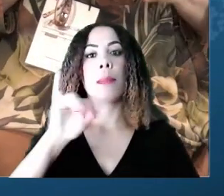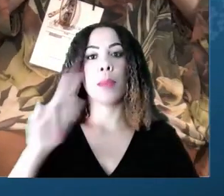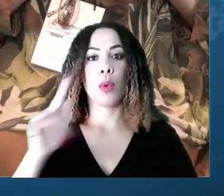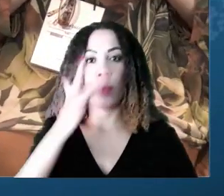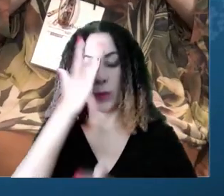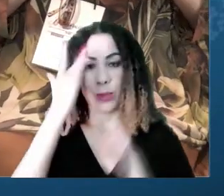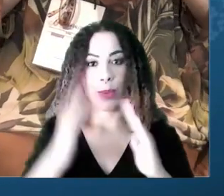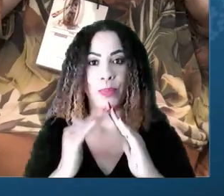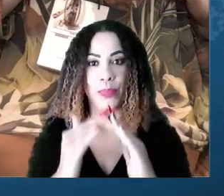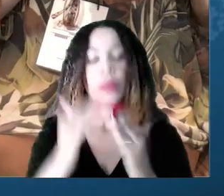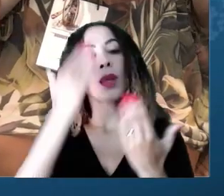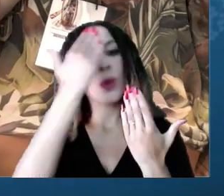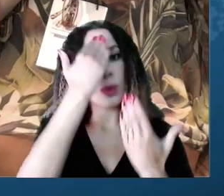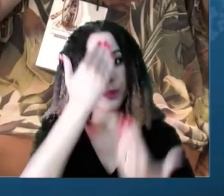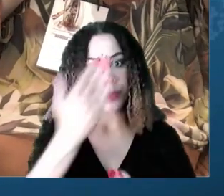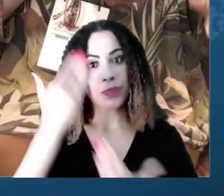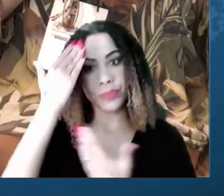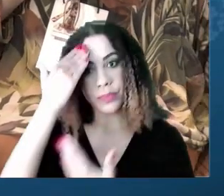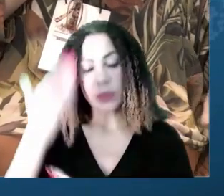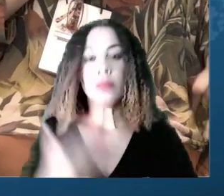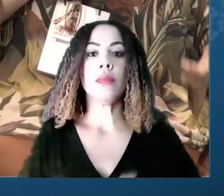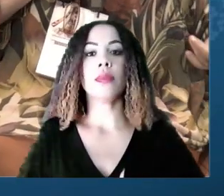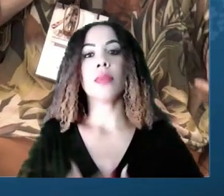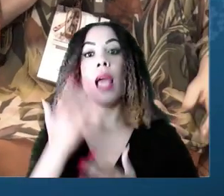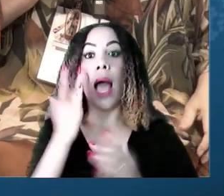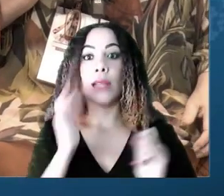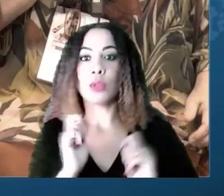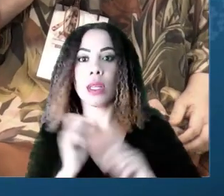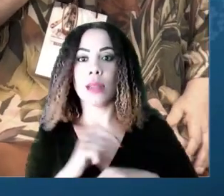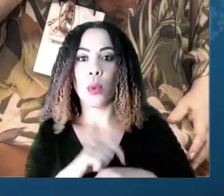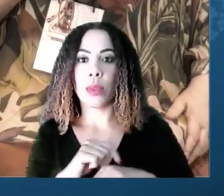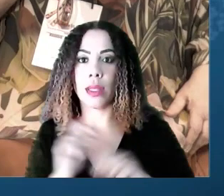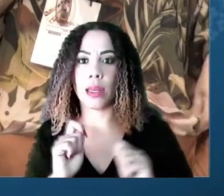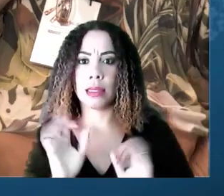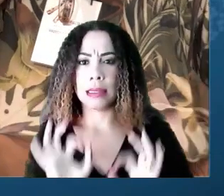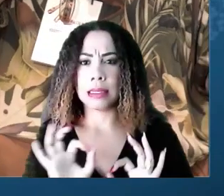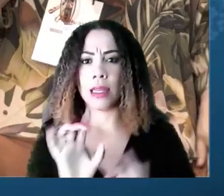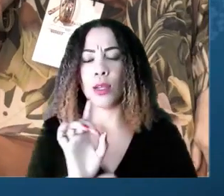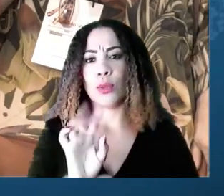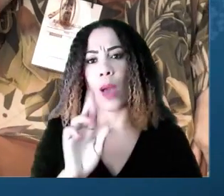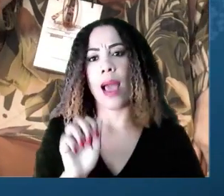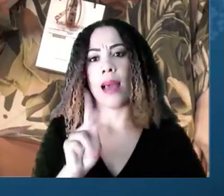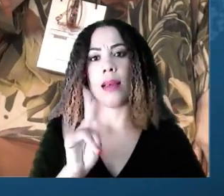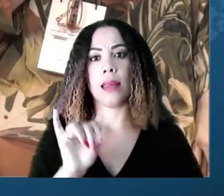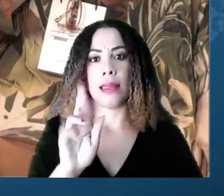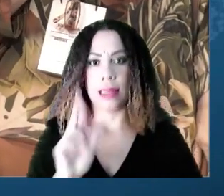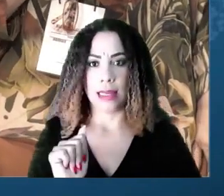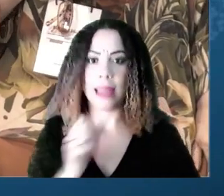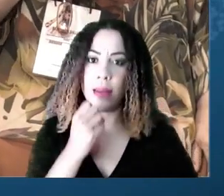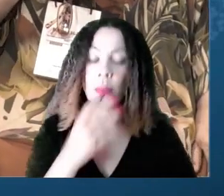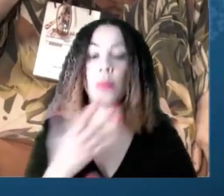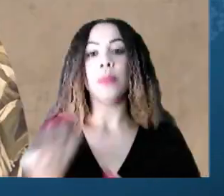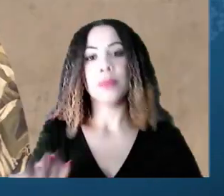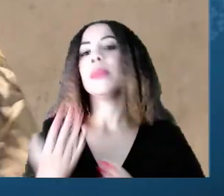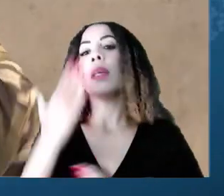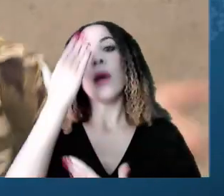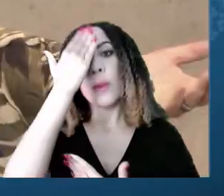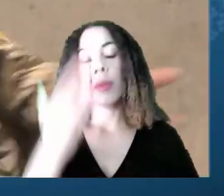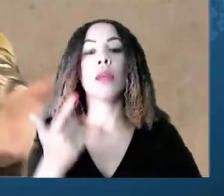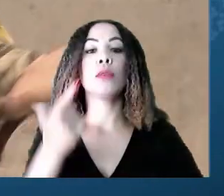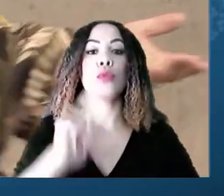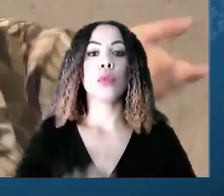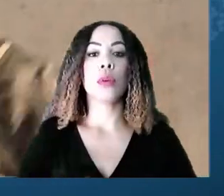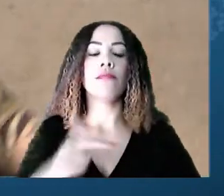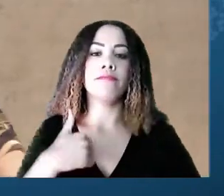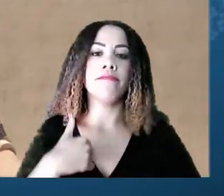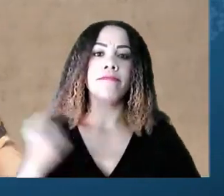Muito obrigada. Acho que não ultrapassei muito meu tempo, né, doutora Kira? Então, muito obrigada e, mais uma vez, uma honra estar